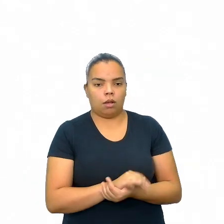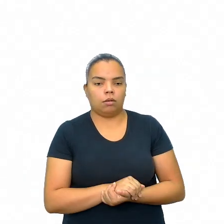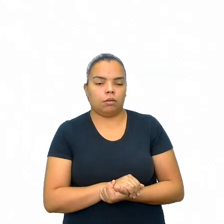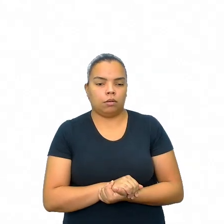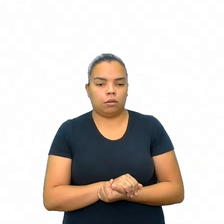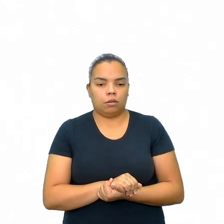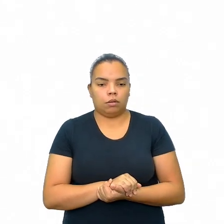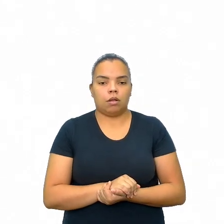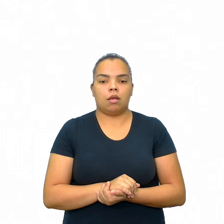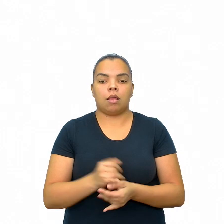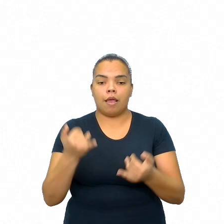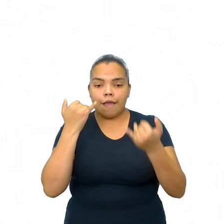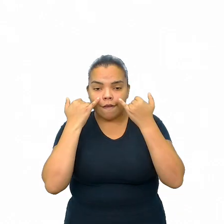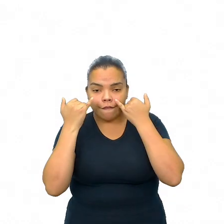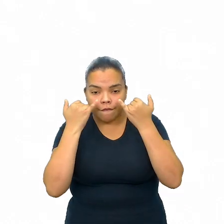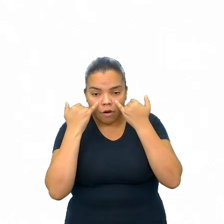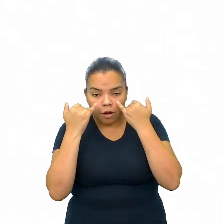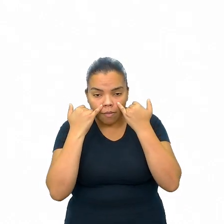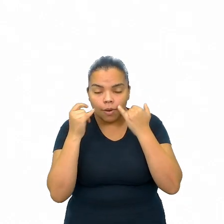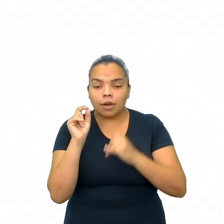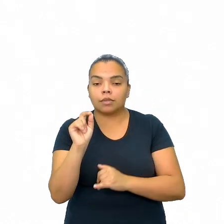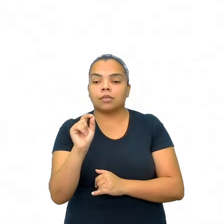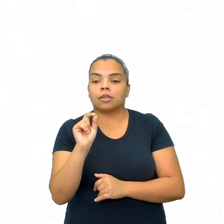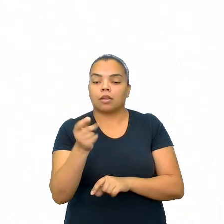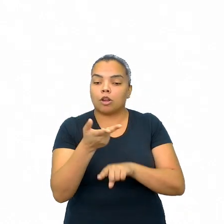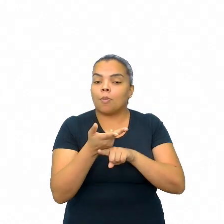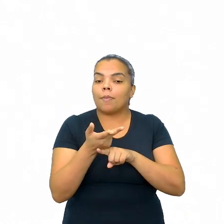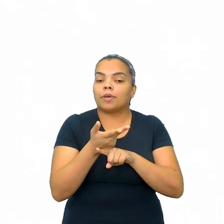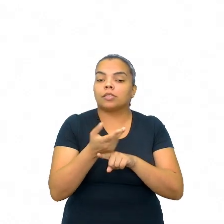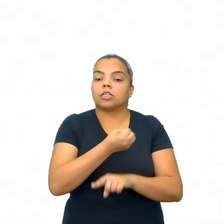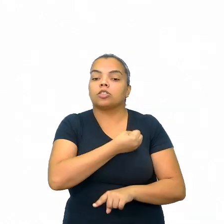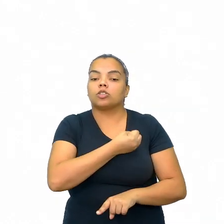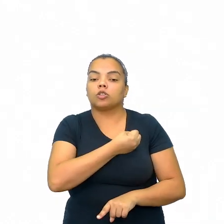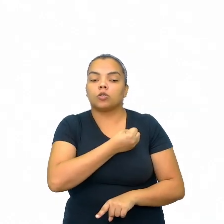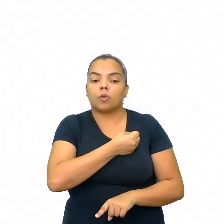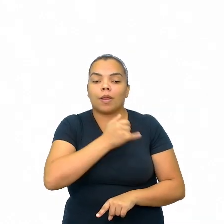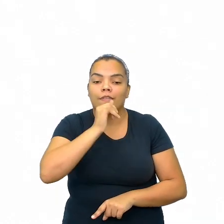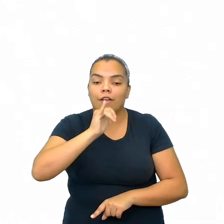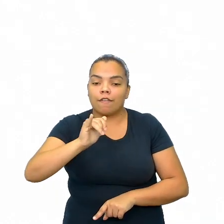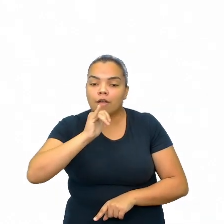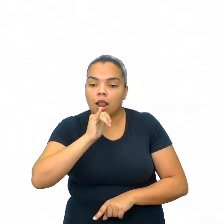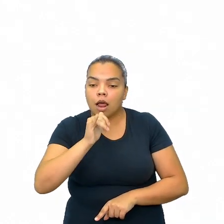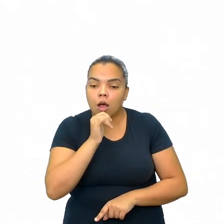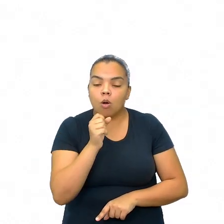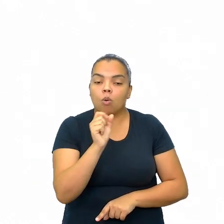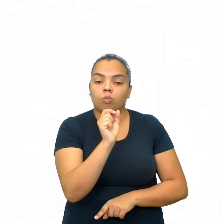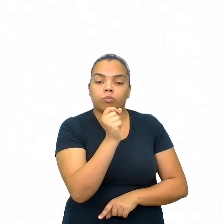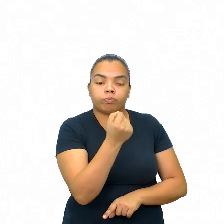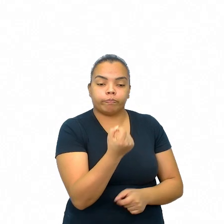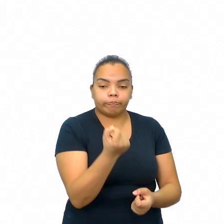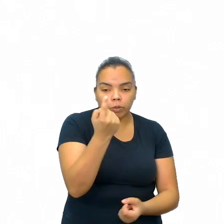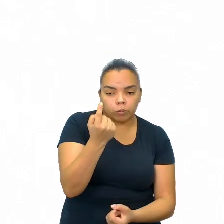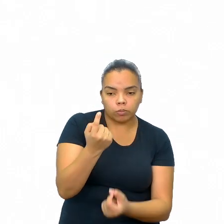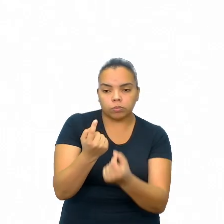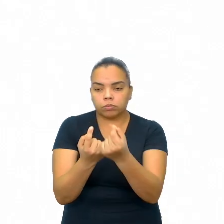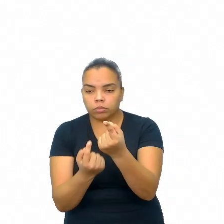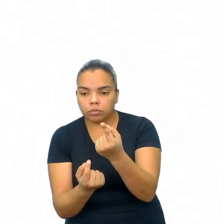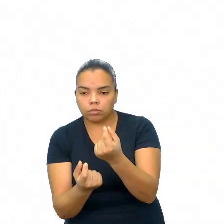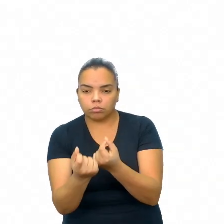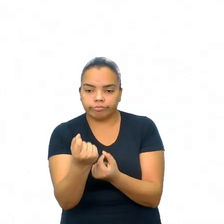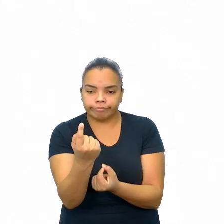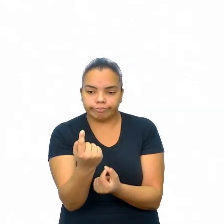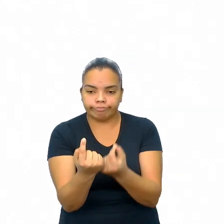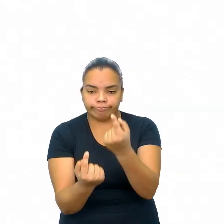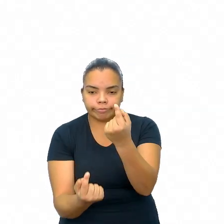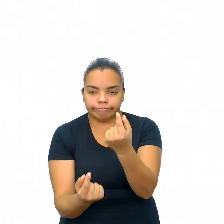se trata de uma sondagem de números e que será ditado um número de cada vez. Será dado o